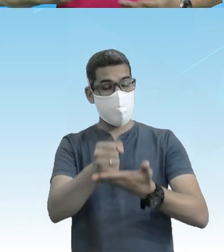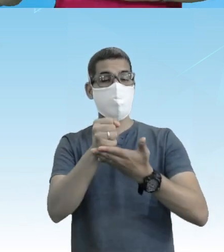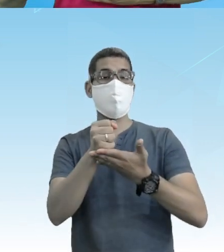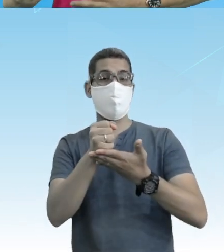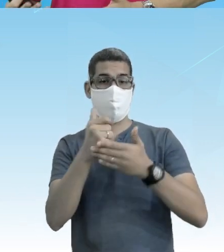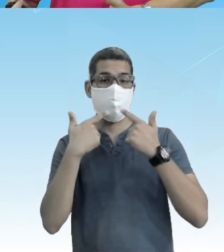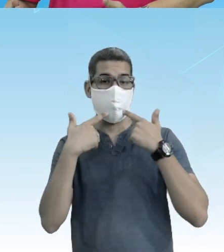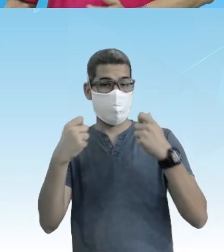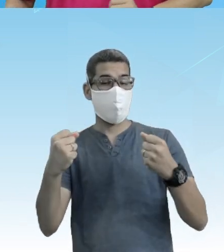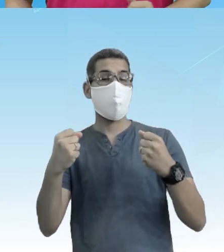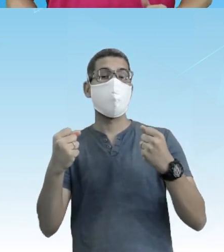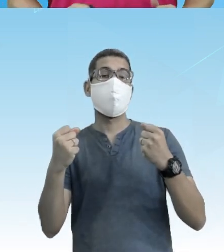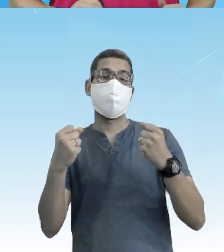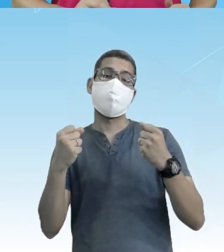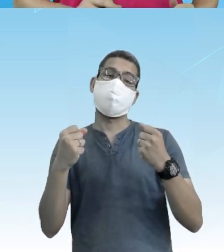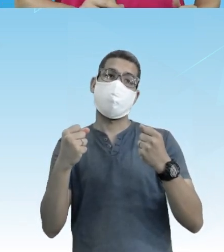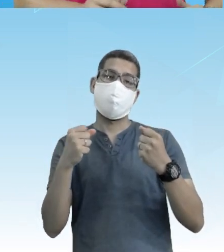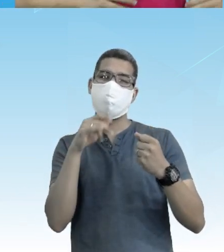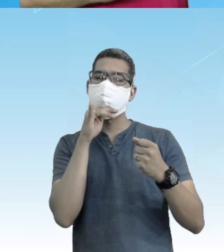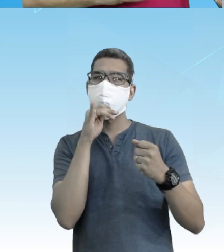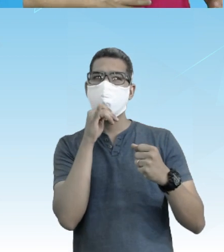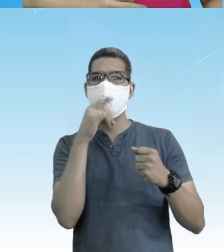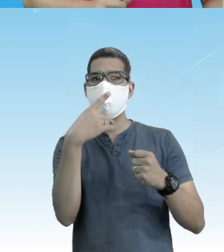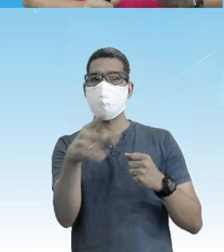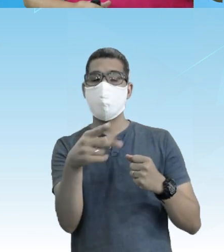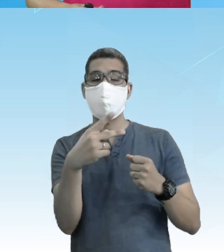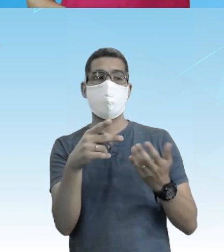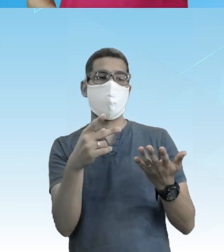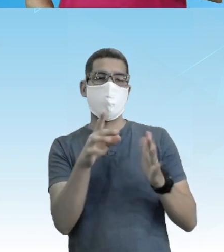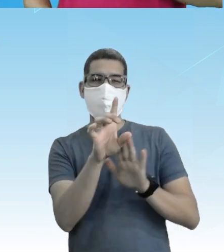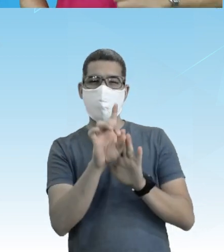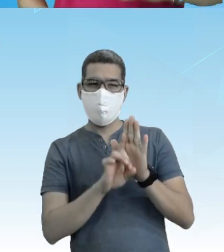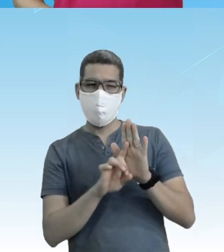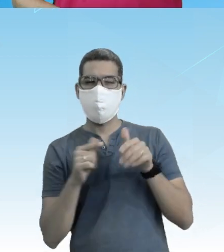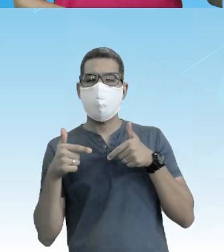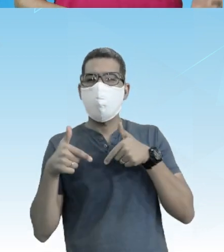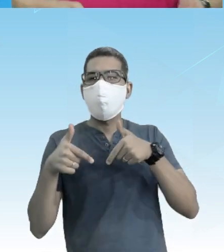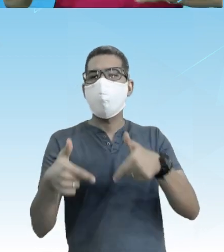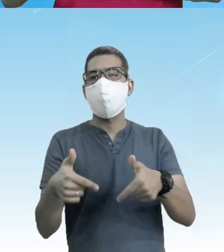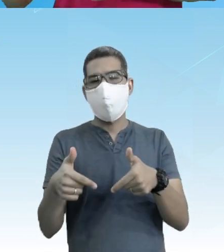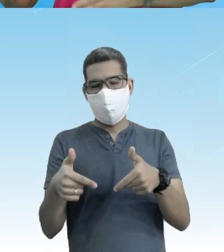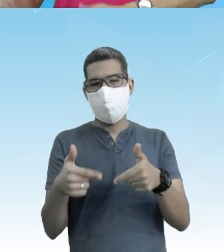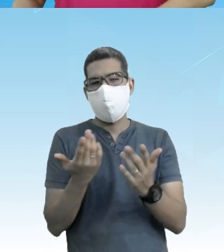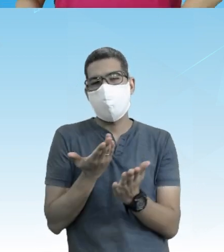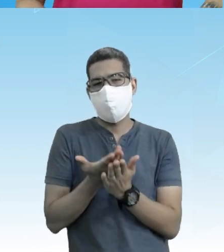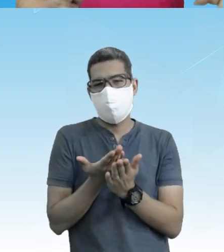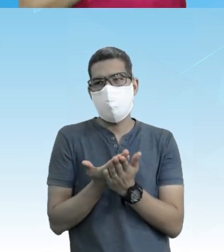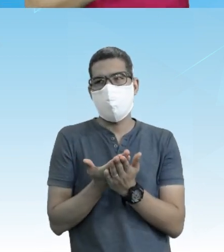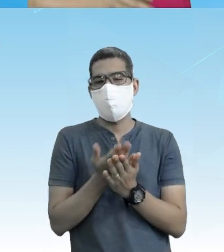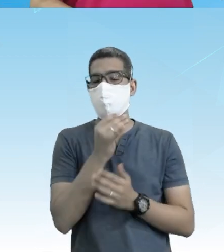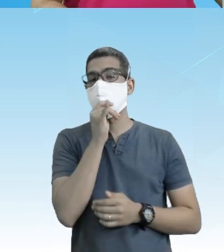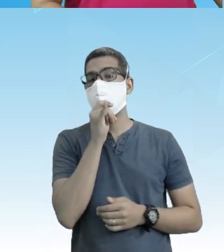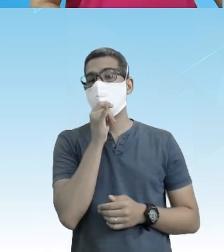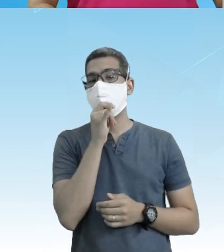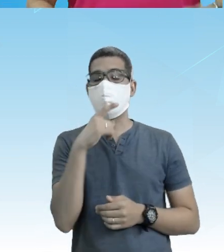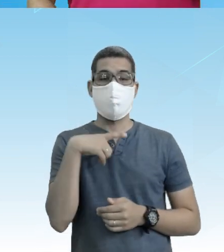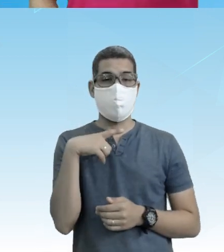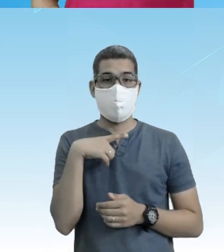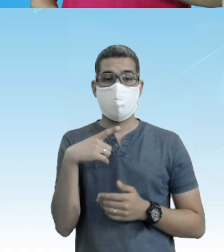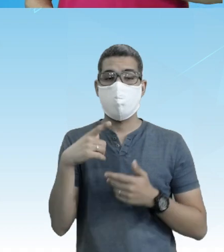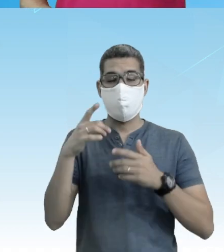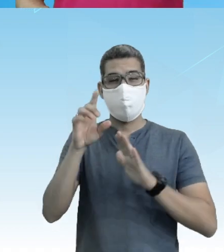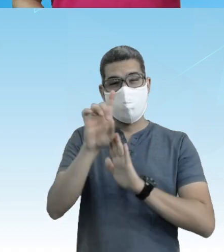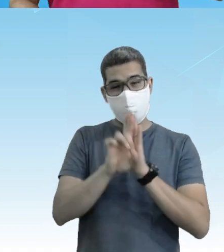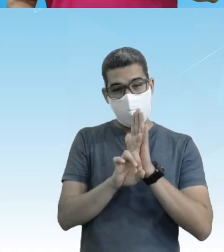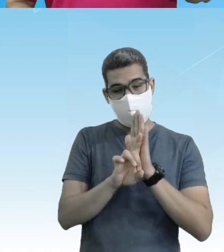para reivindicar seus direitos, a lutar por eles. E lembrar, se há direitos, há deveres também.